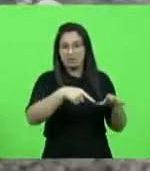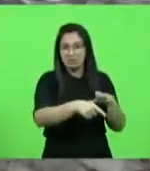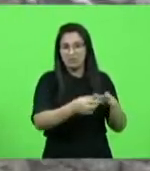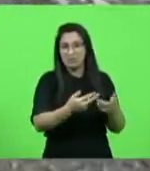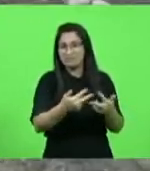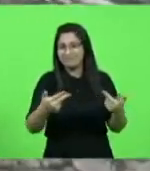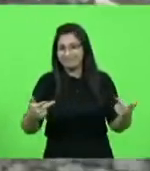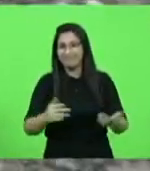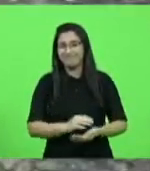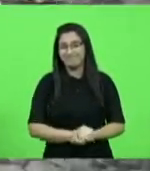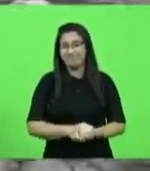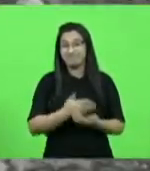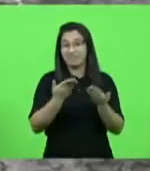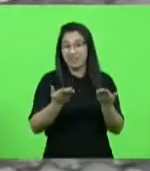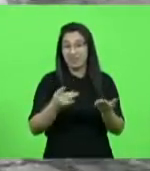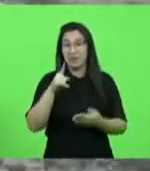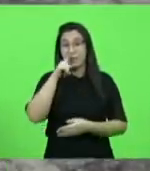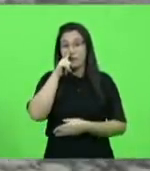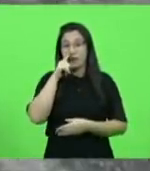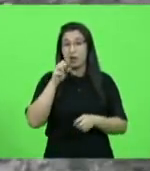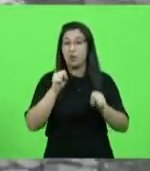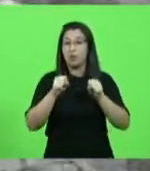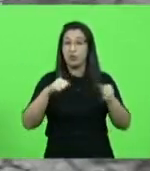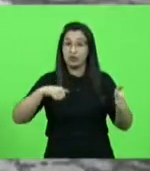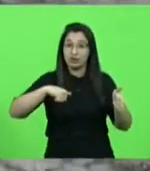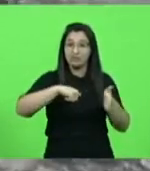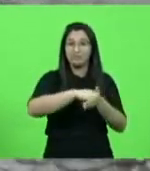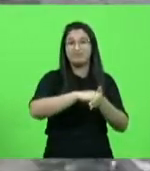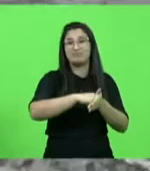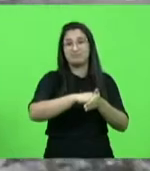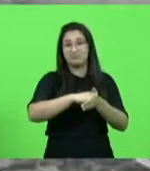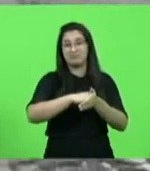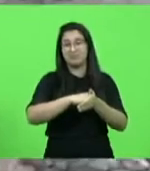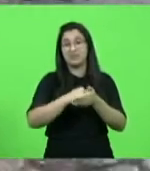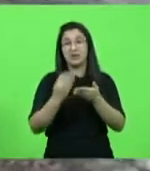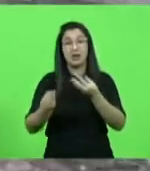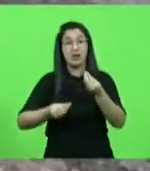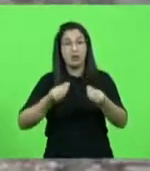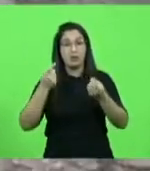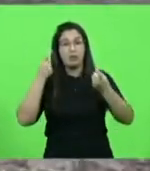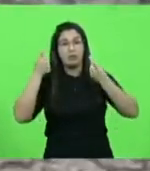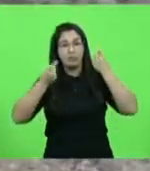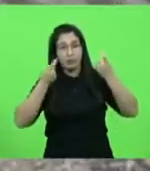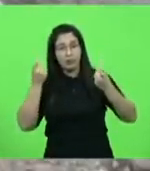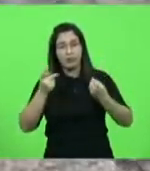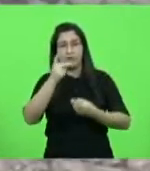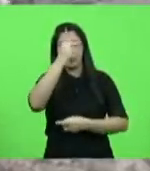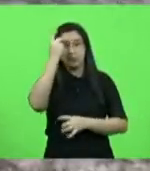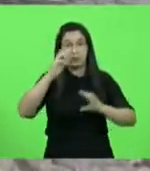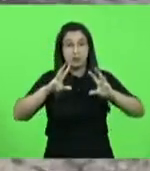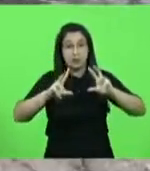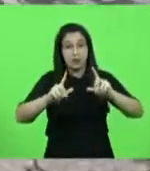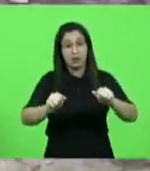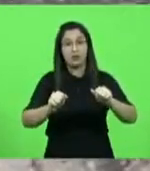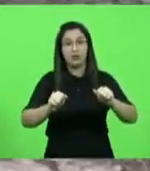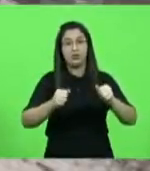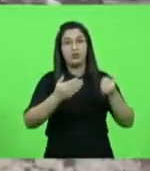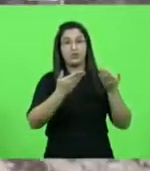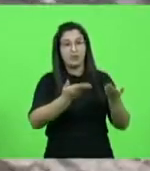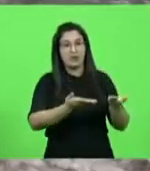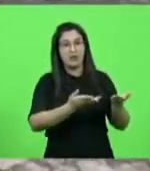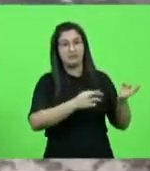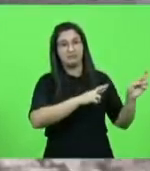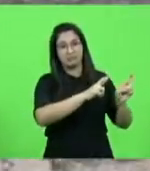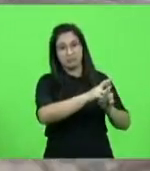também correndo de ser atropeladas, mas olha a preocupação que essas pessoas têm com a